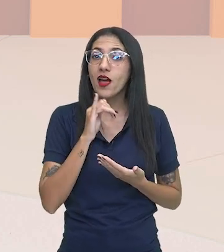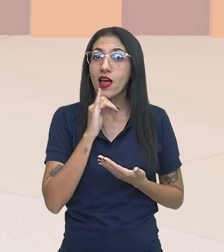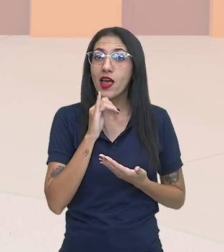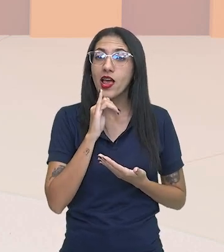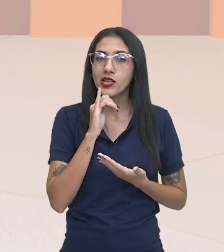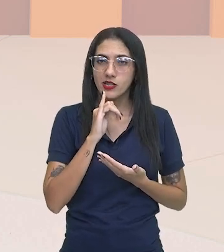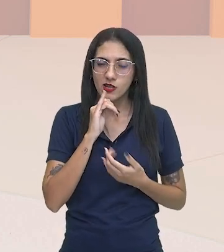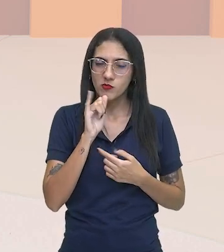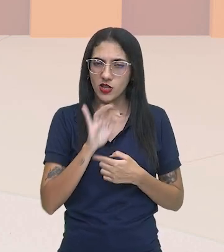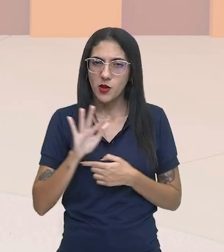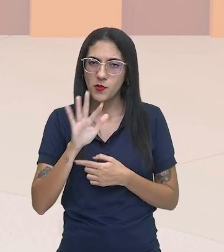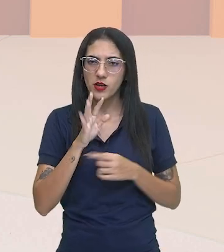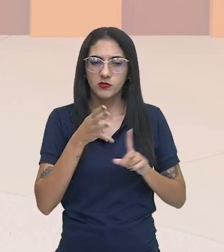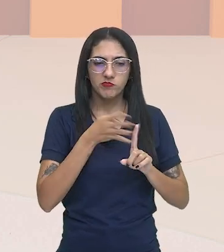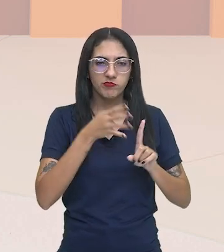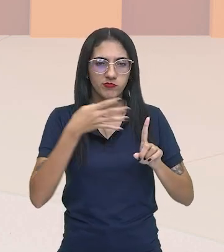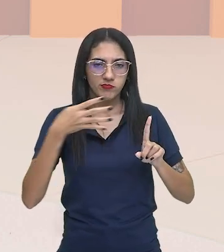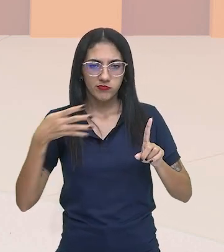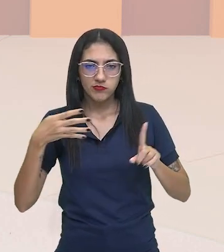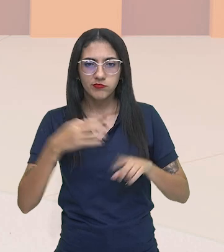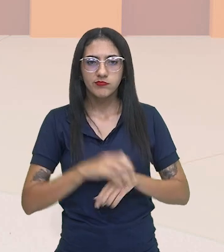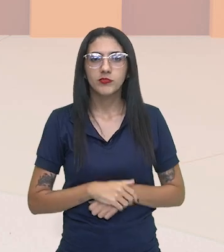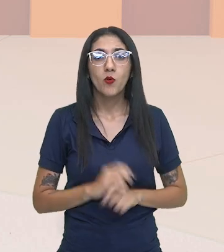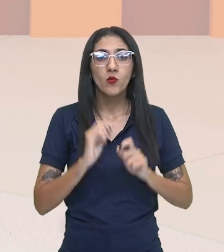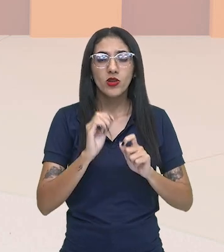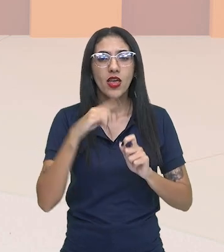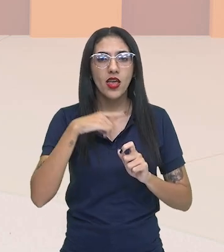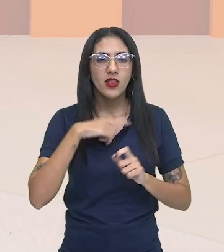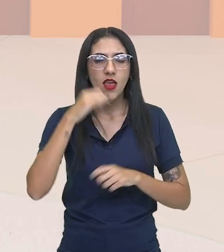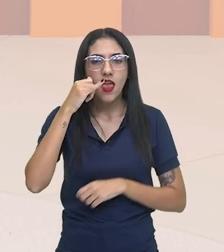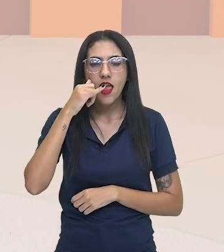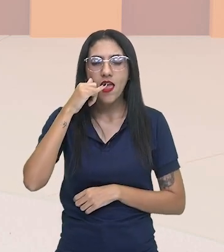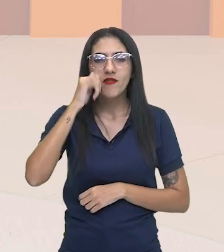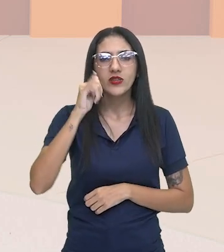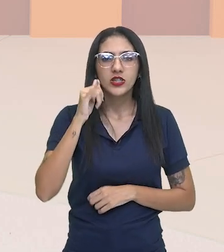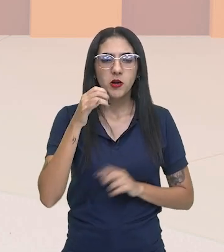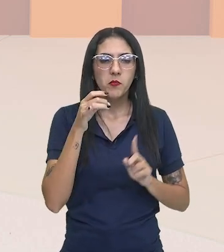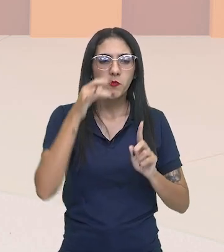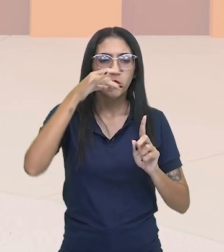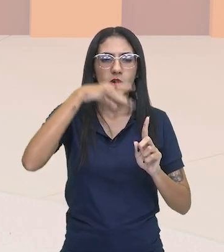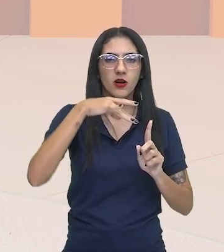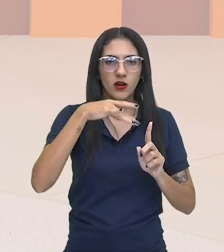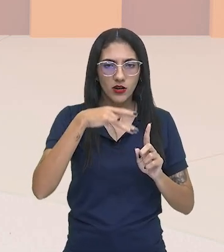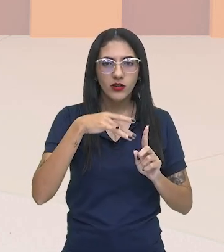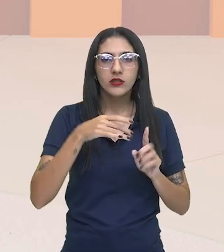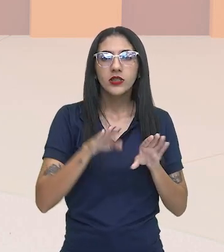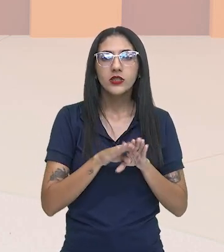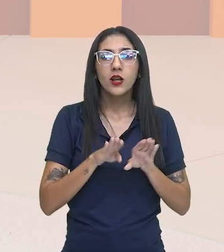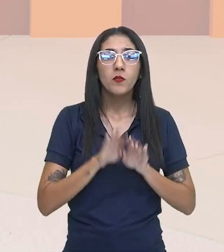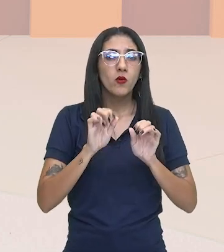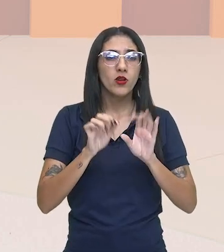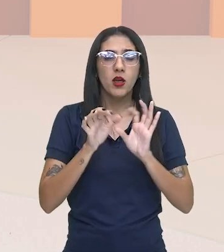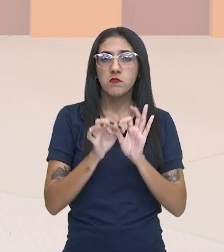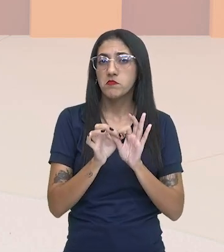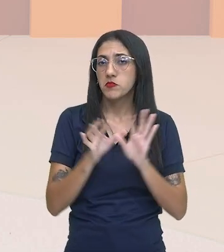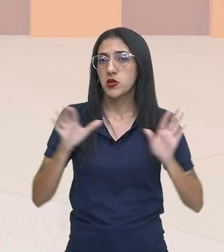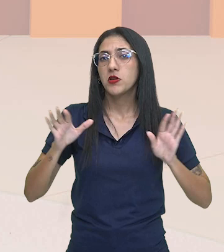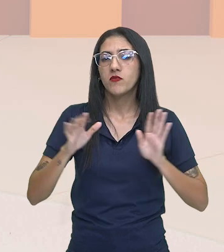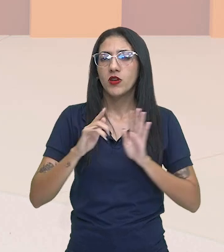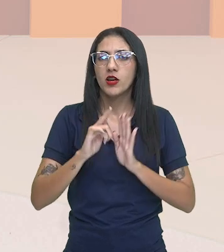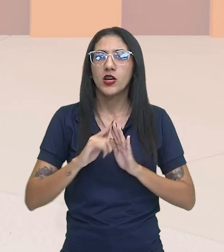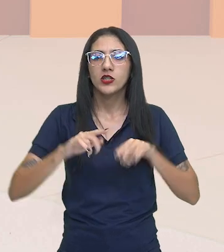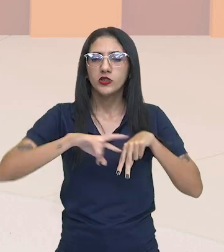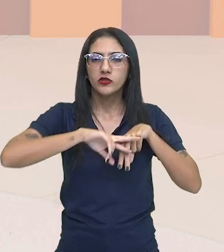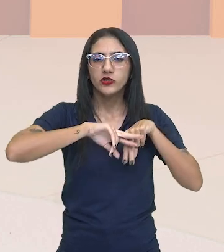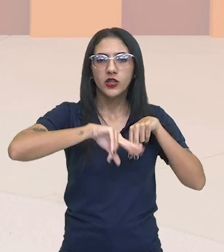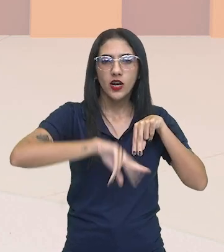LGBTQIA+, né? Luta contra a homofobia e a favor da livre expressão sexual, do reconhecimento